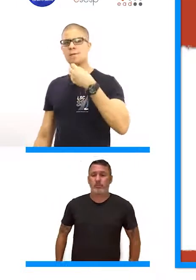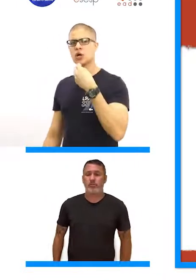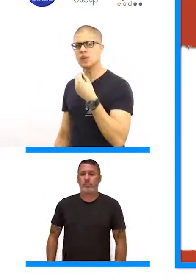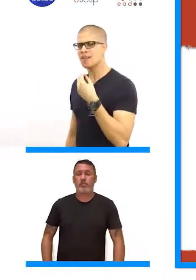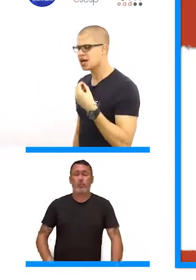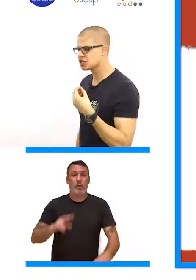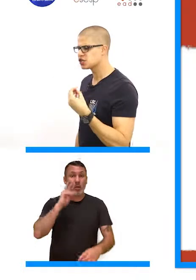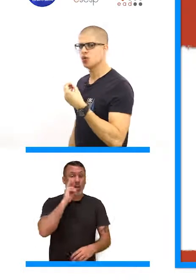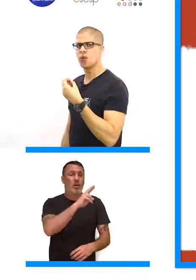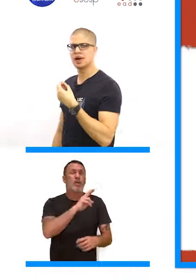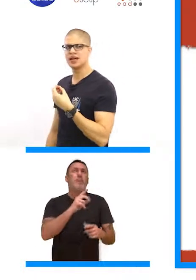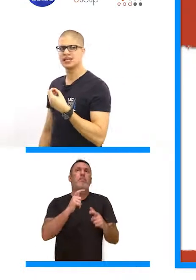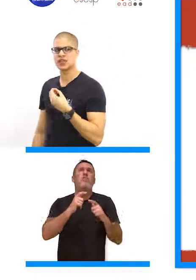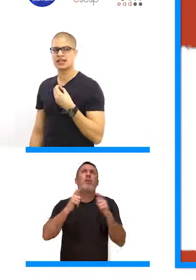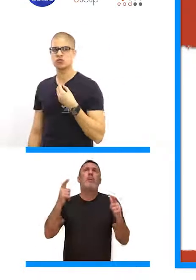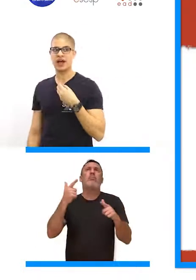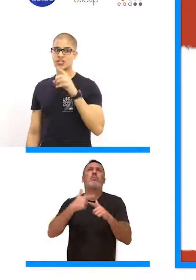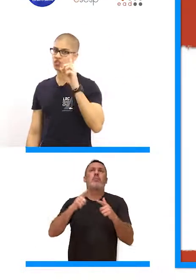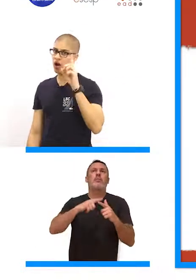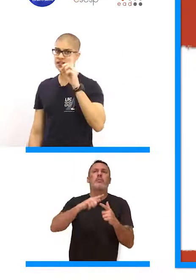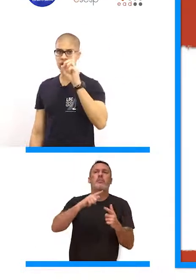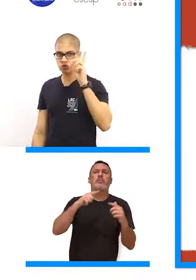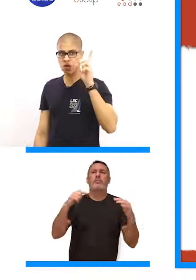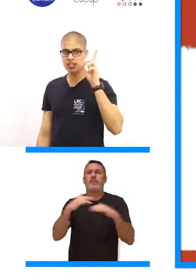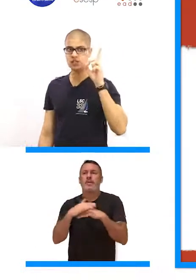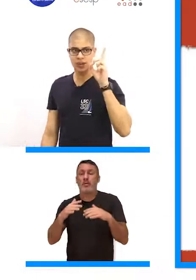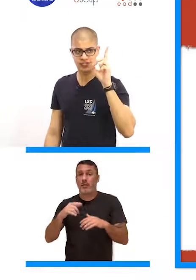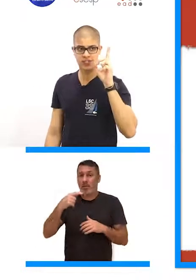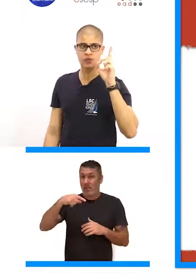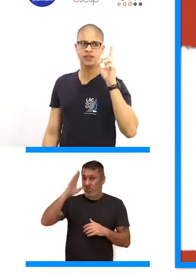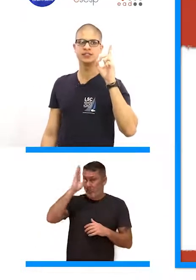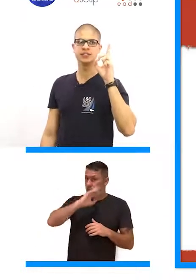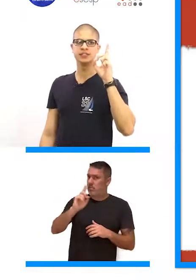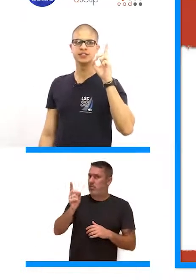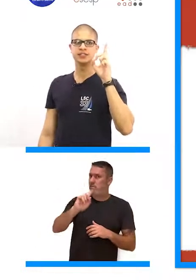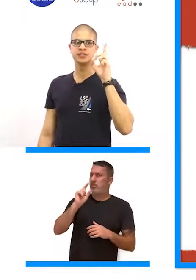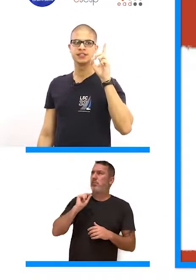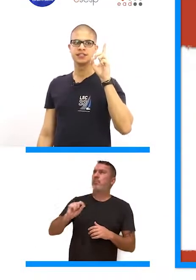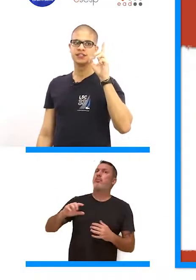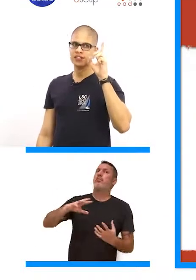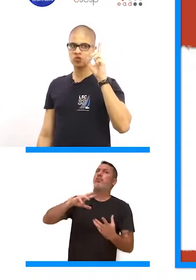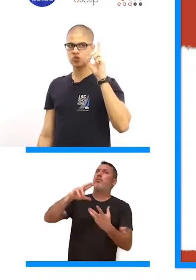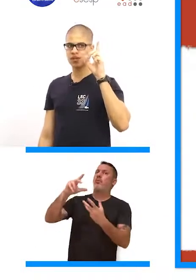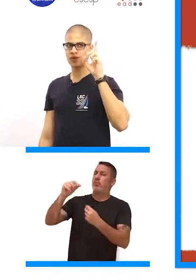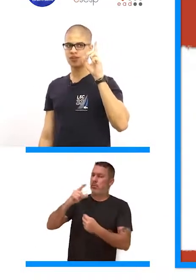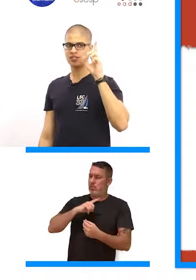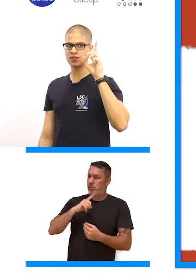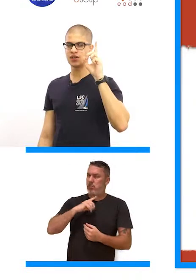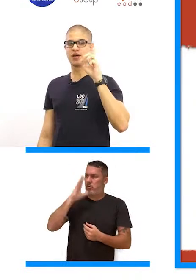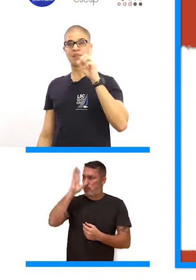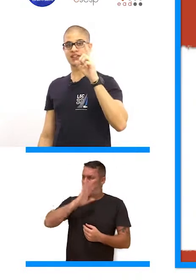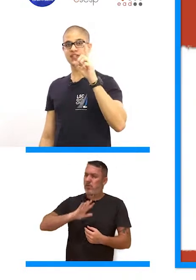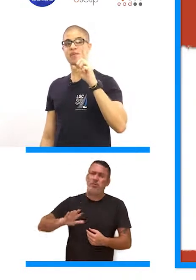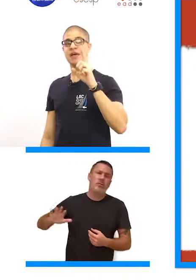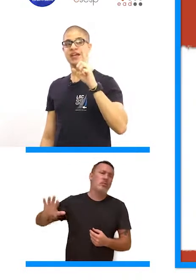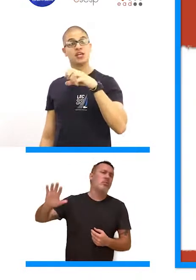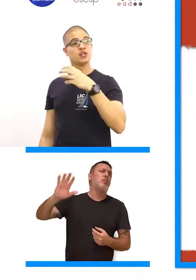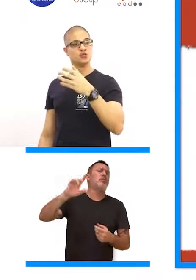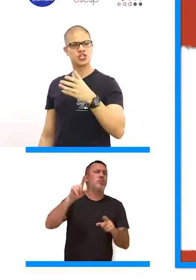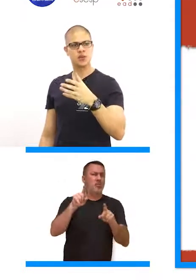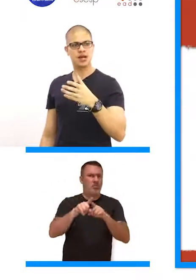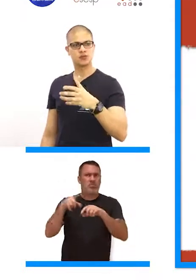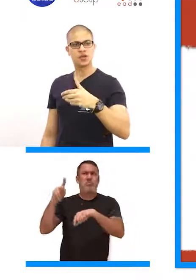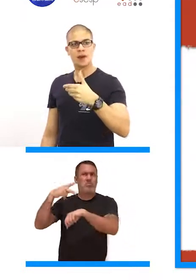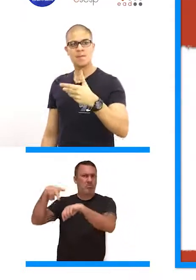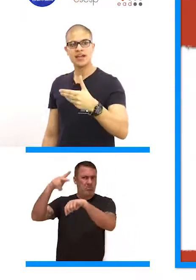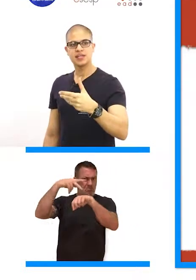grandes problemáticas urbanas atuais, e olha, não só aqui no Brasil, hein? Não só aqui no Brasil, mas também